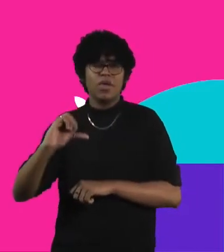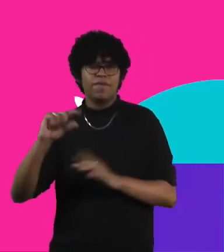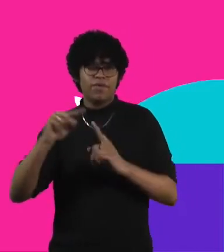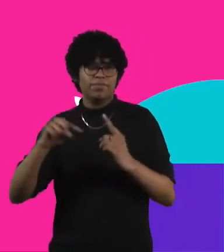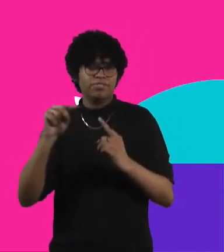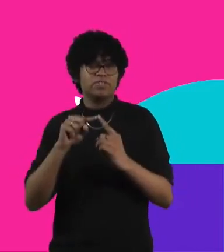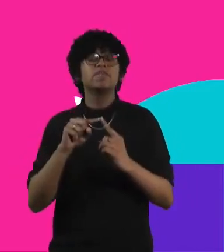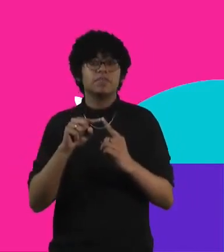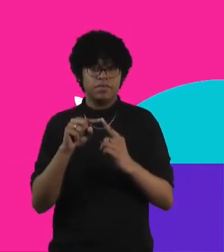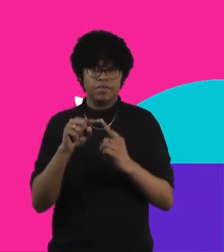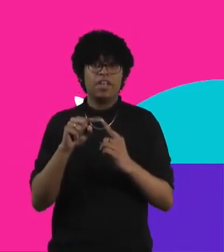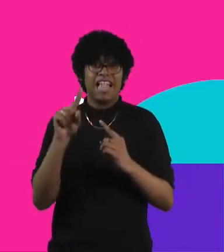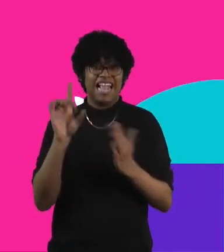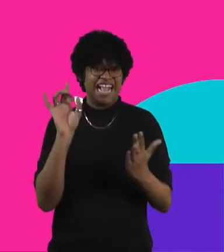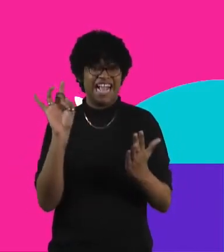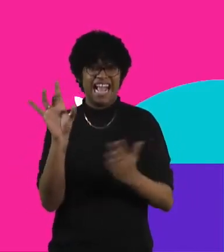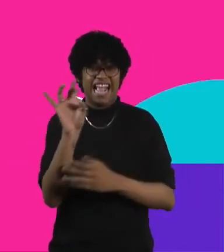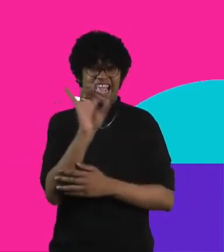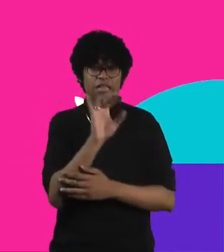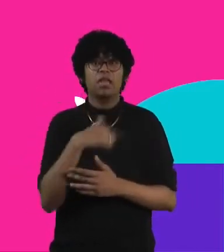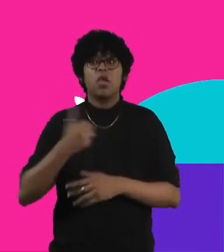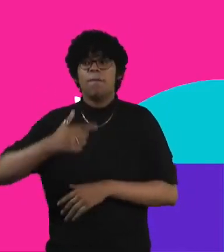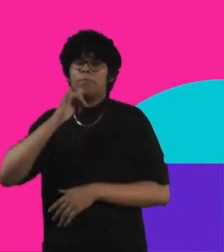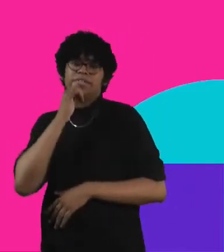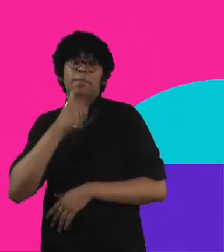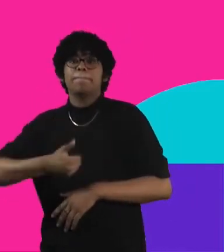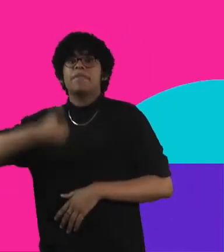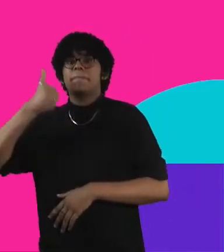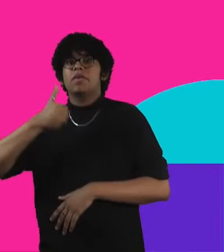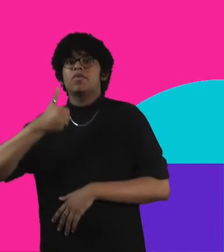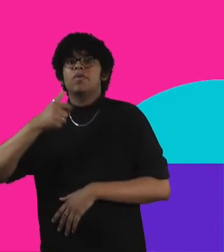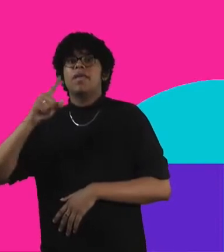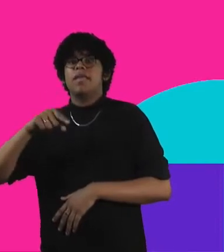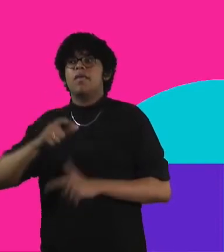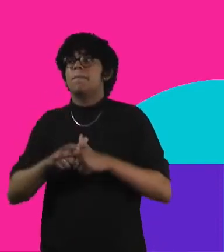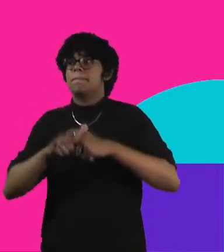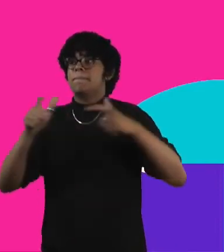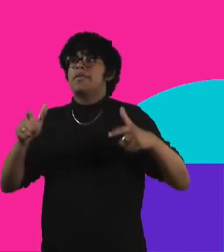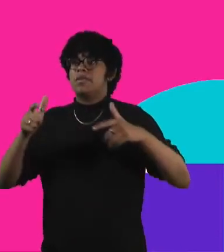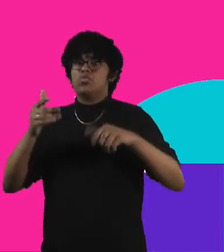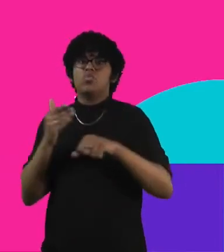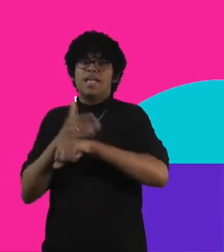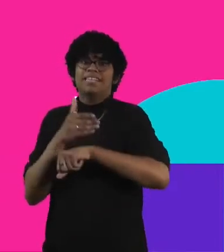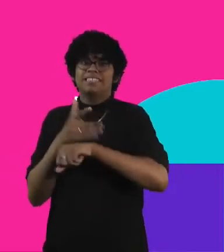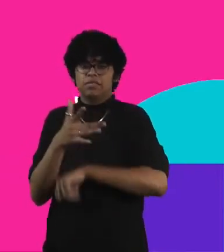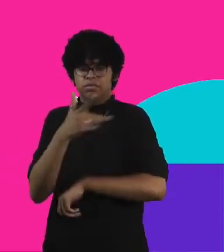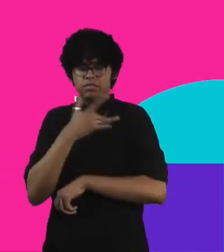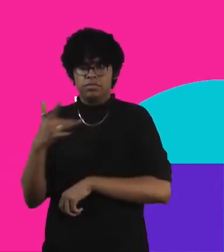Cada um desses nossos objetivos, então vou falar o primeiro objetivo, por exemplo, que é aumentar o acesso à saúde em